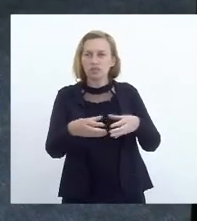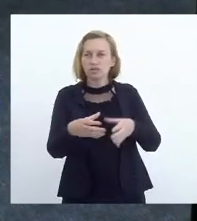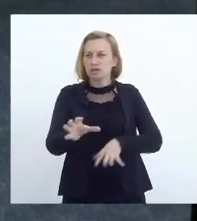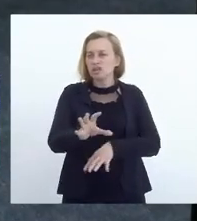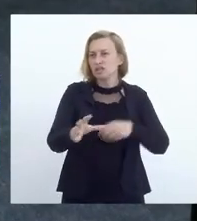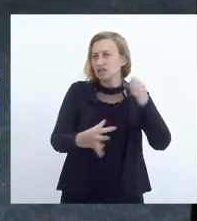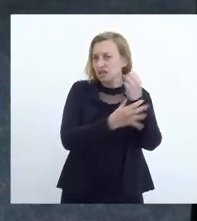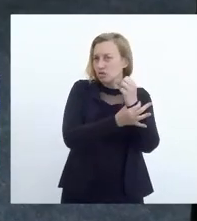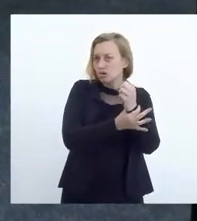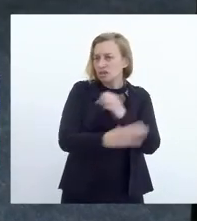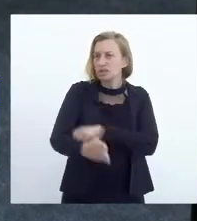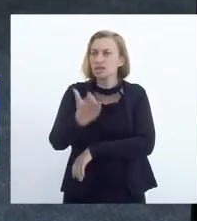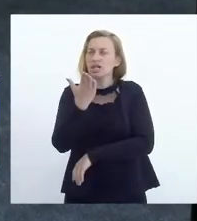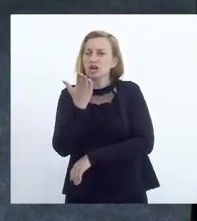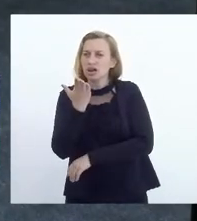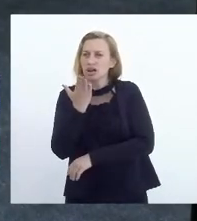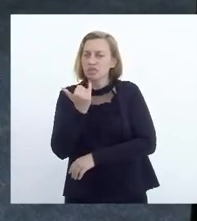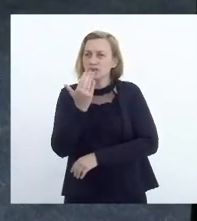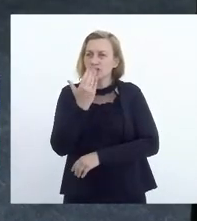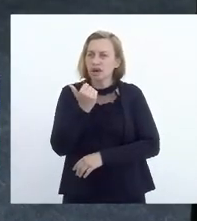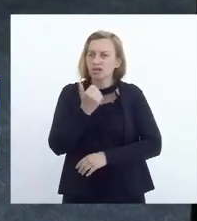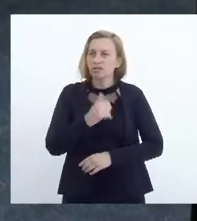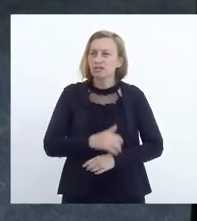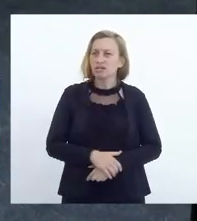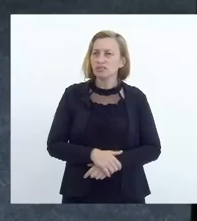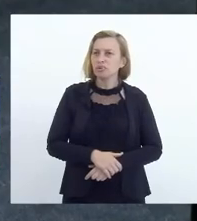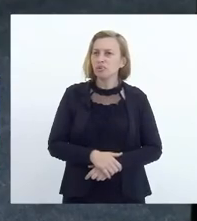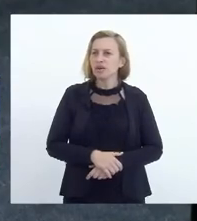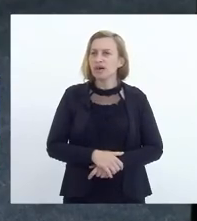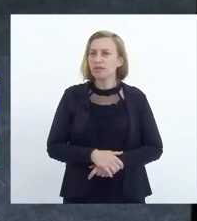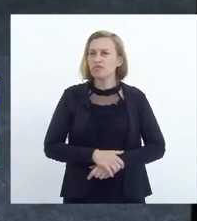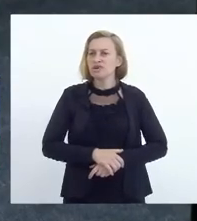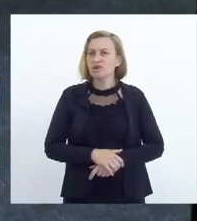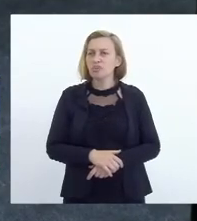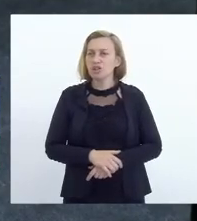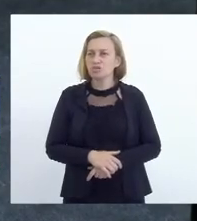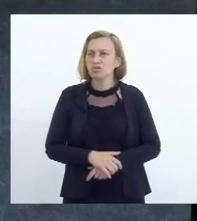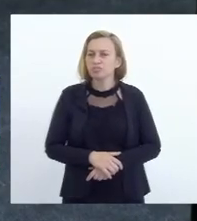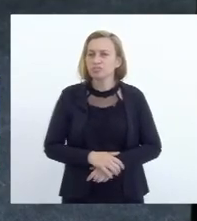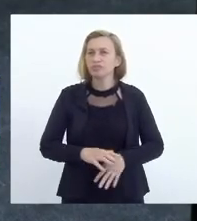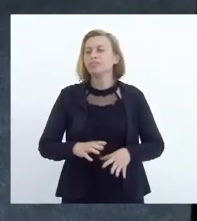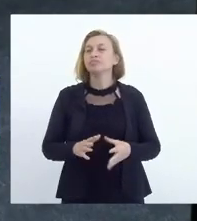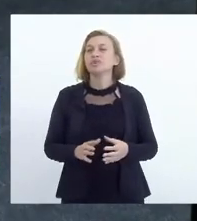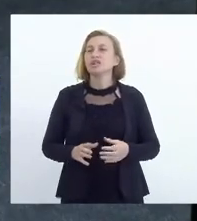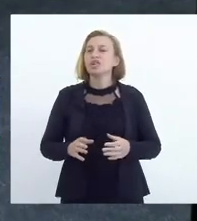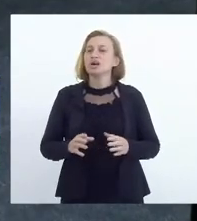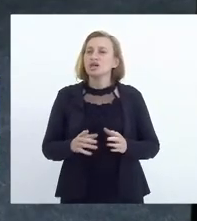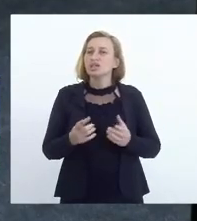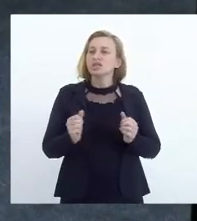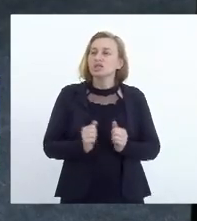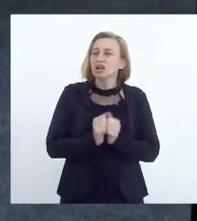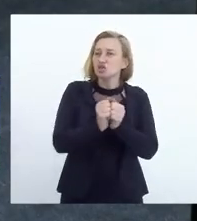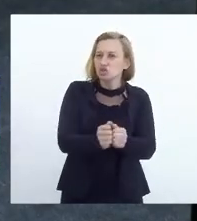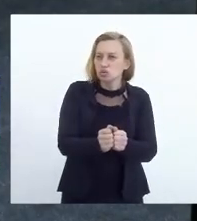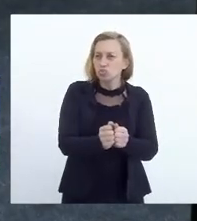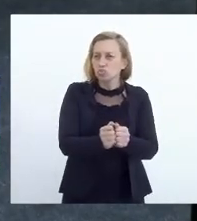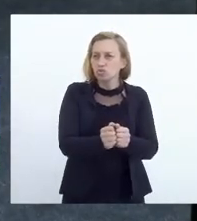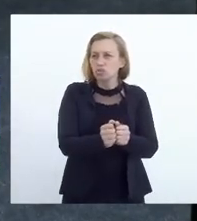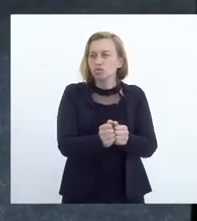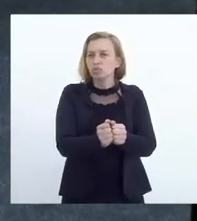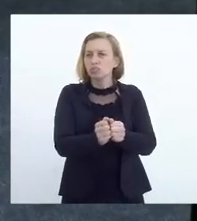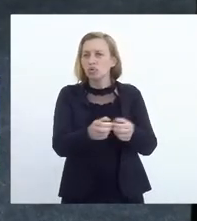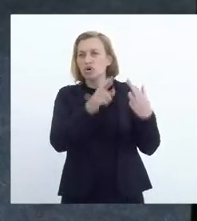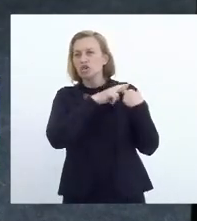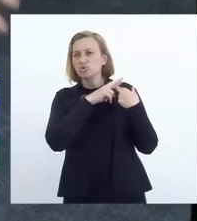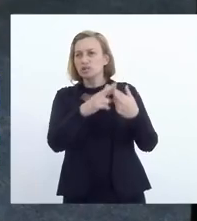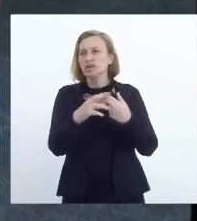Alimentar, sempre fiz fiscalização em supermercado, sempre da forma ordeira, aplicando a lei, junto com o responsável da Vigilância Sanitária,